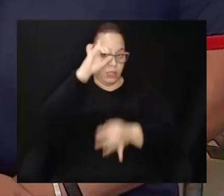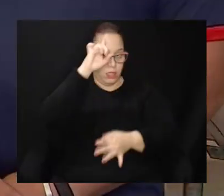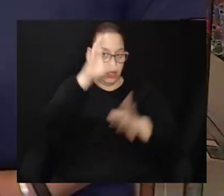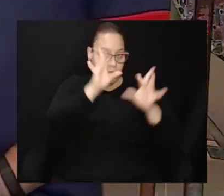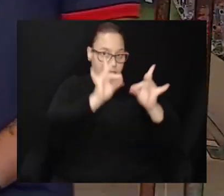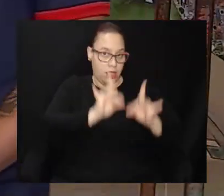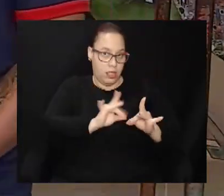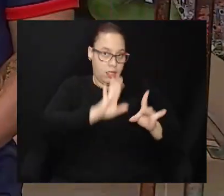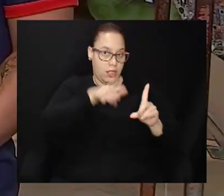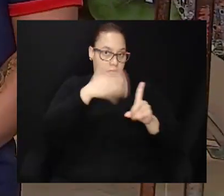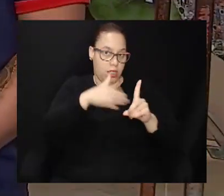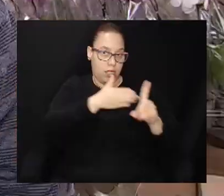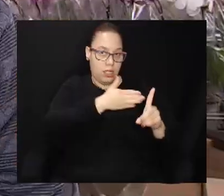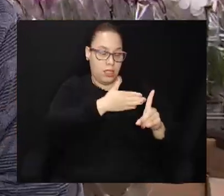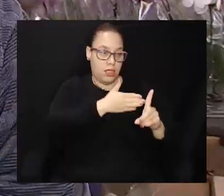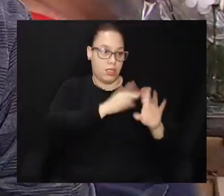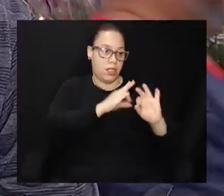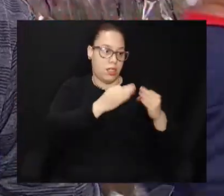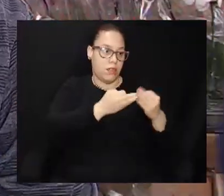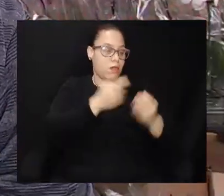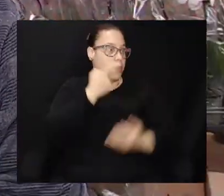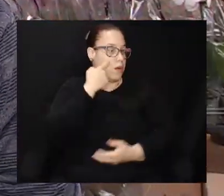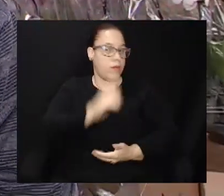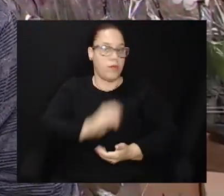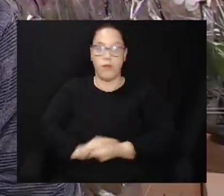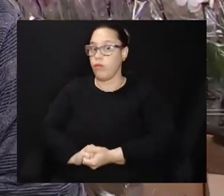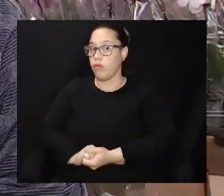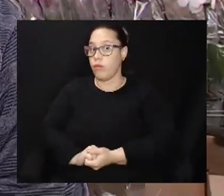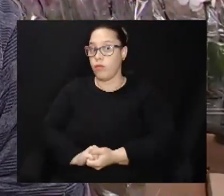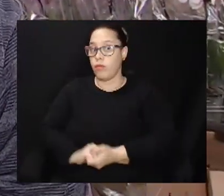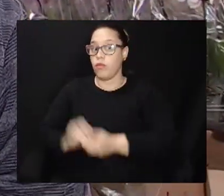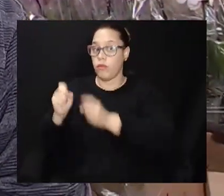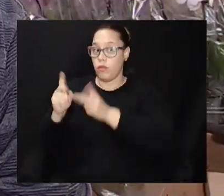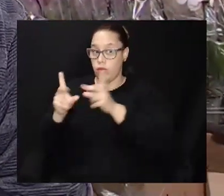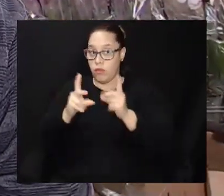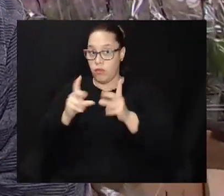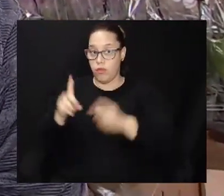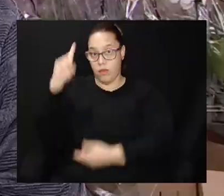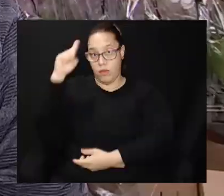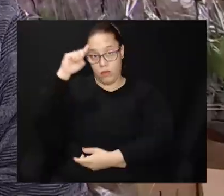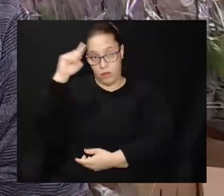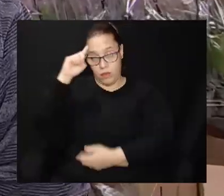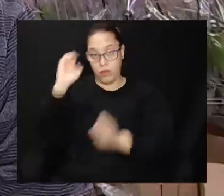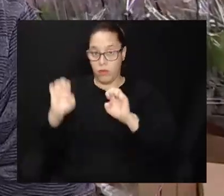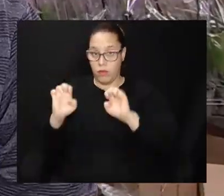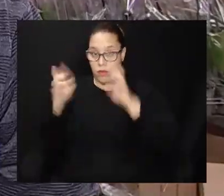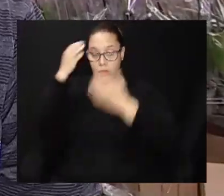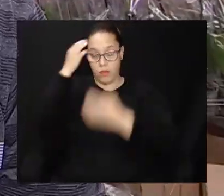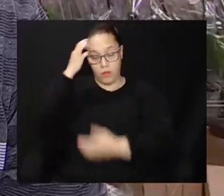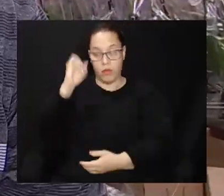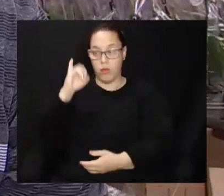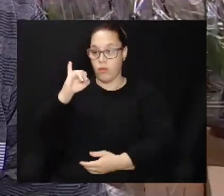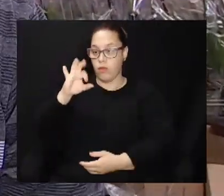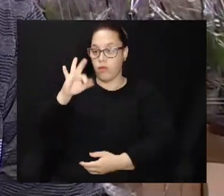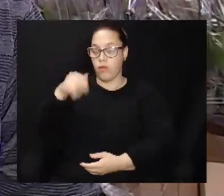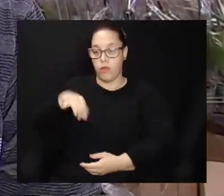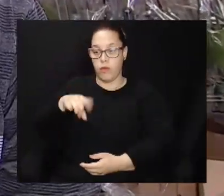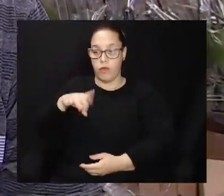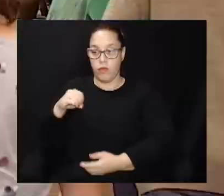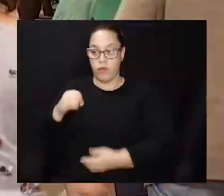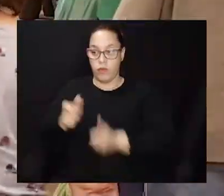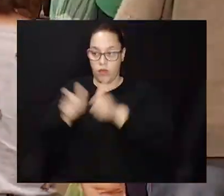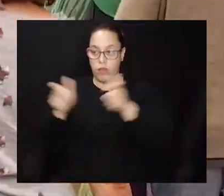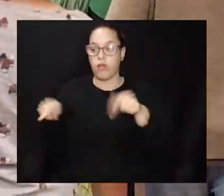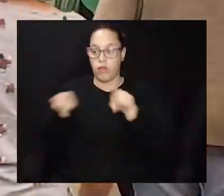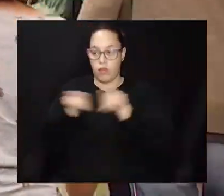entes queridos. Vamos ver. Fazer compras, né, porque é uma data agora festiva, finados, e as vendas agora aumentam também nessa data de finados